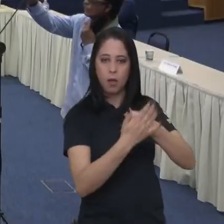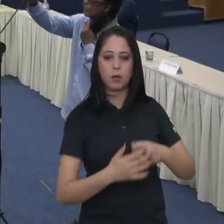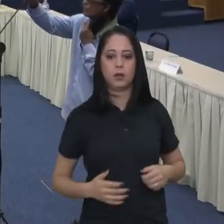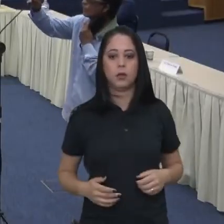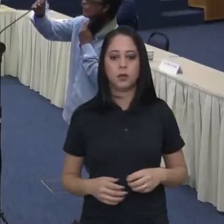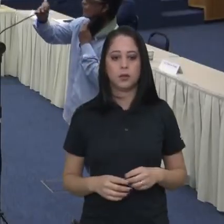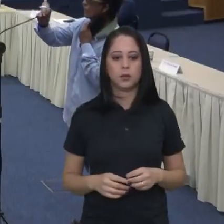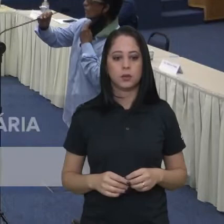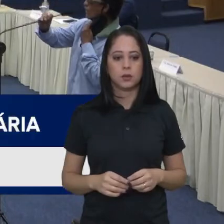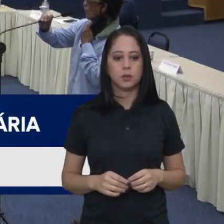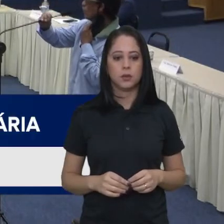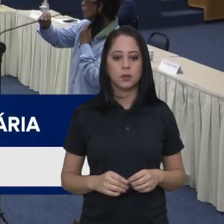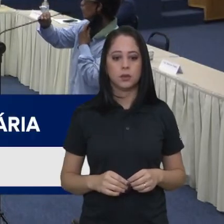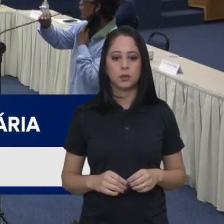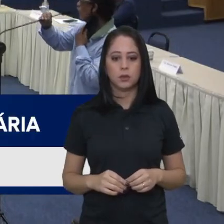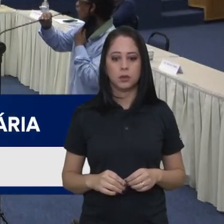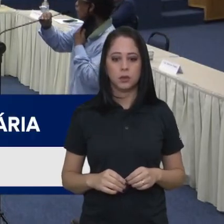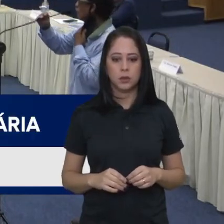favor.